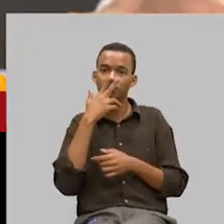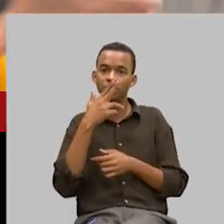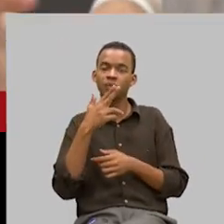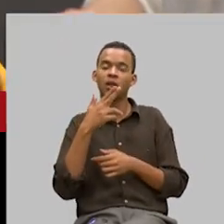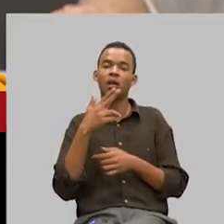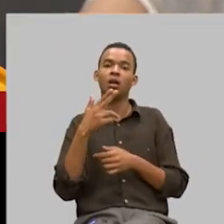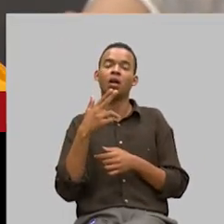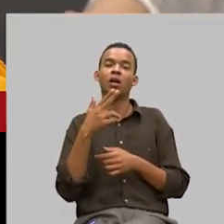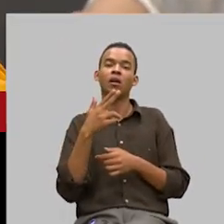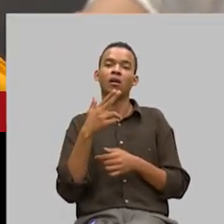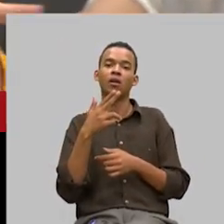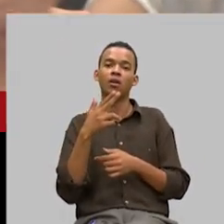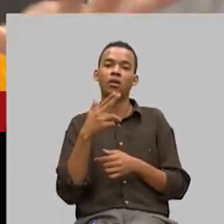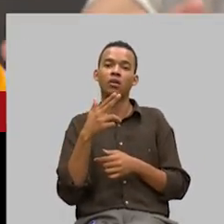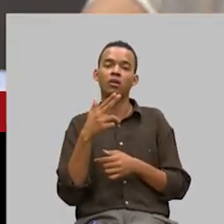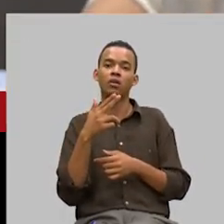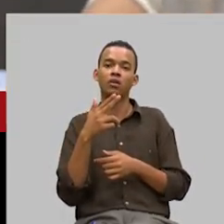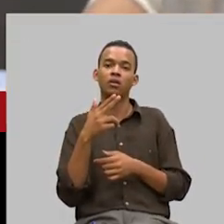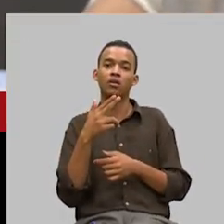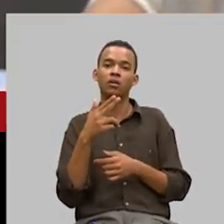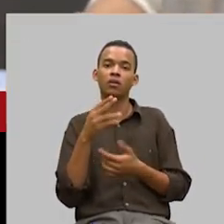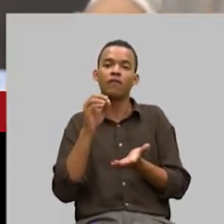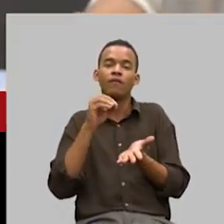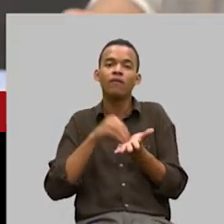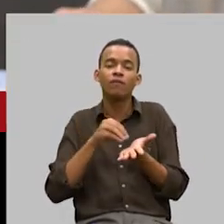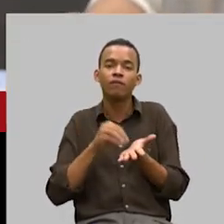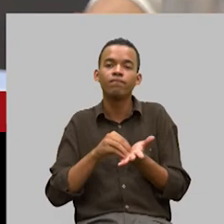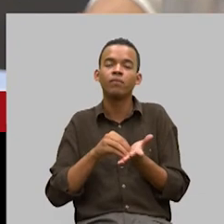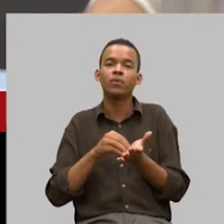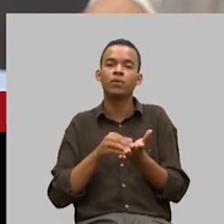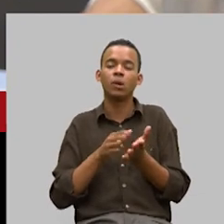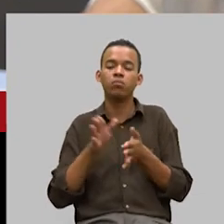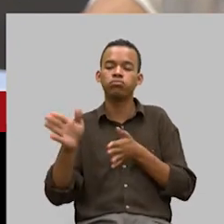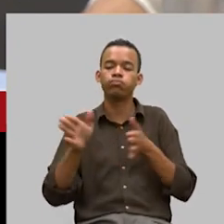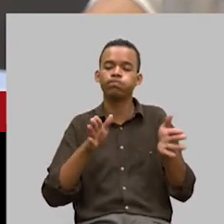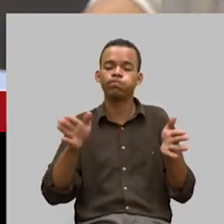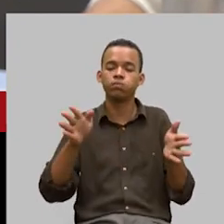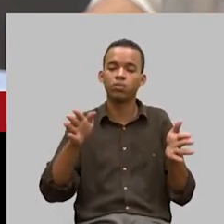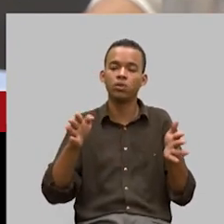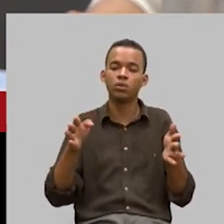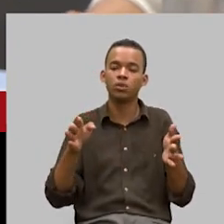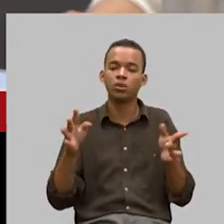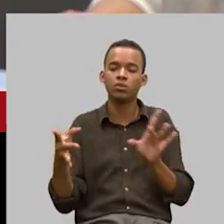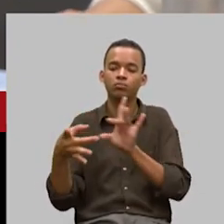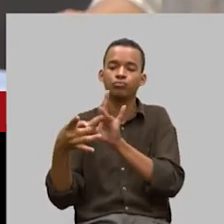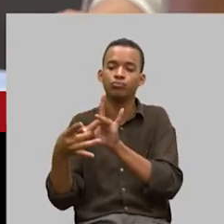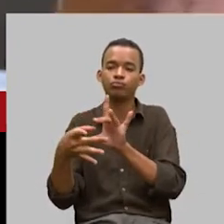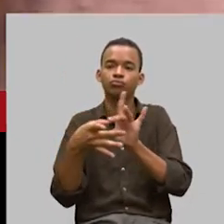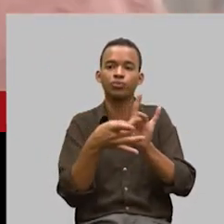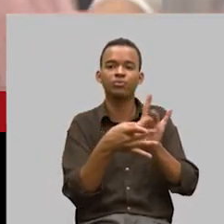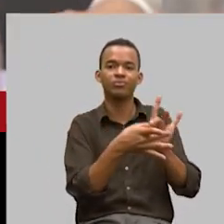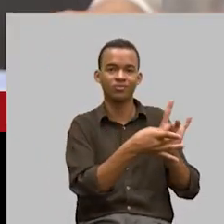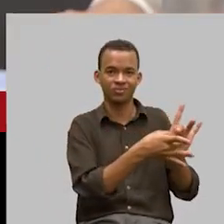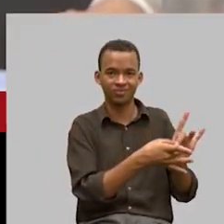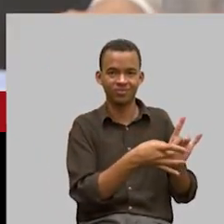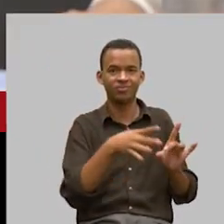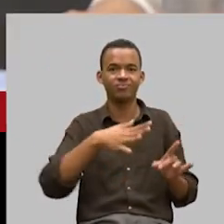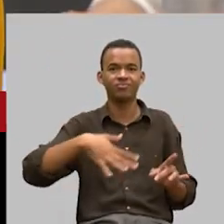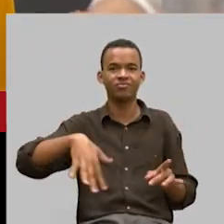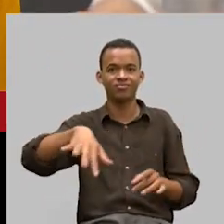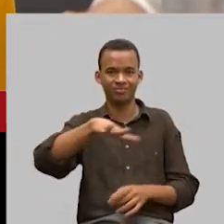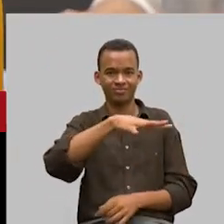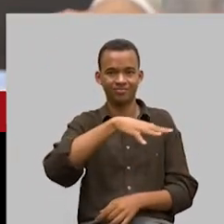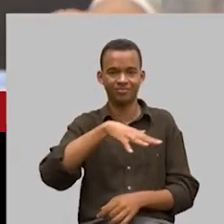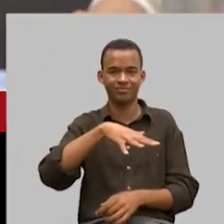linhas de uma forma intersetorial e aí assim as minhas poucas experiências emem estar em prefeitura